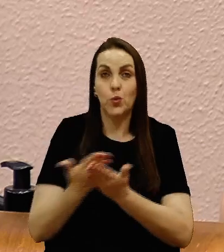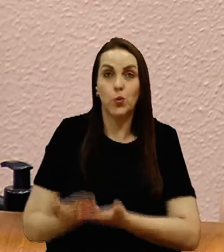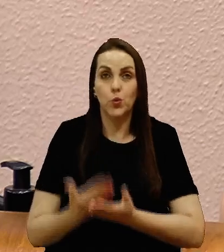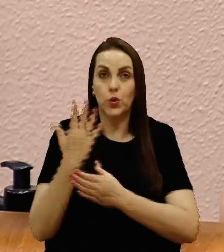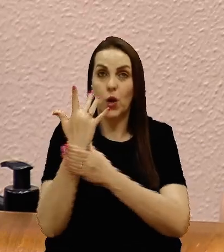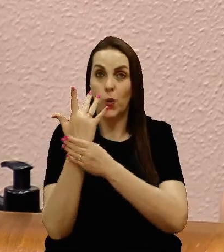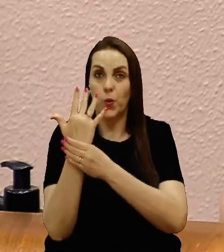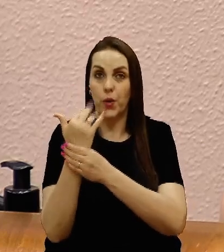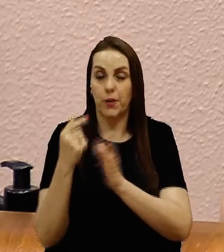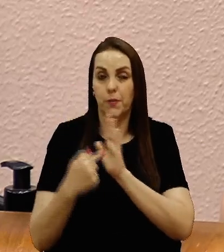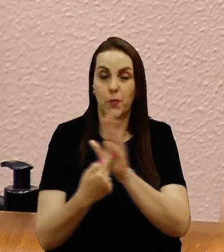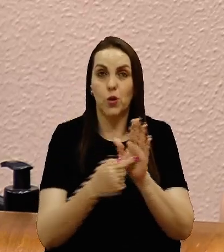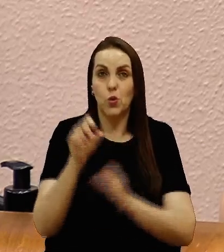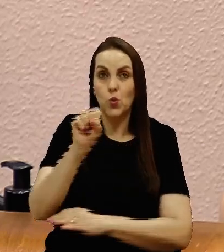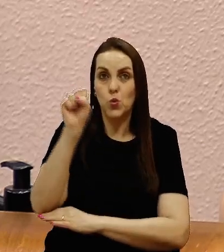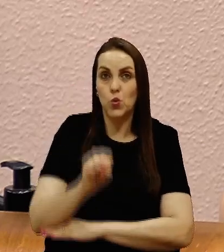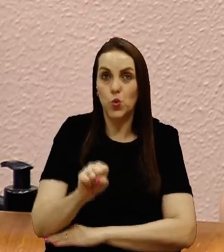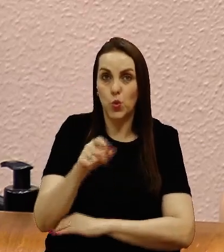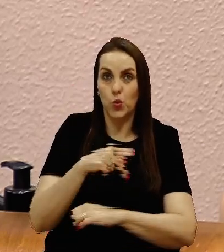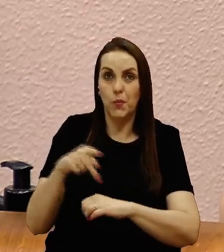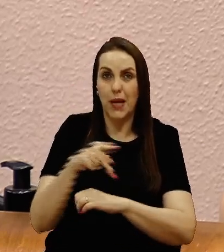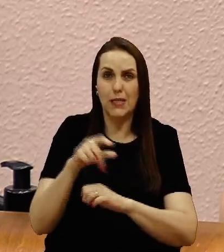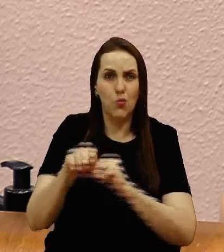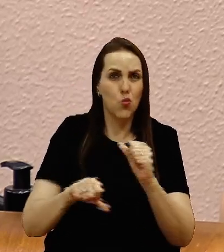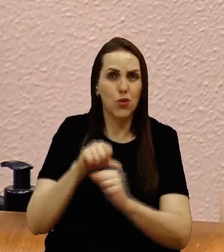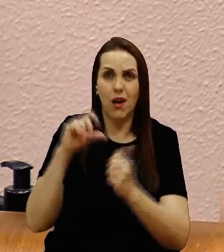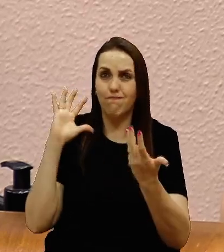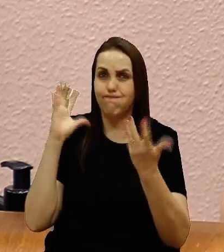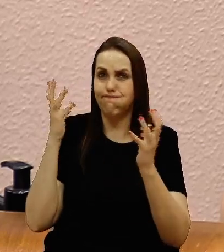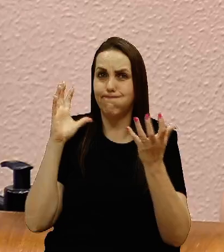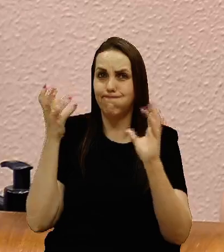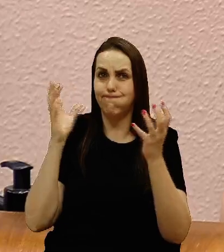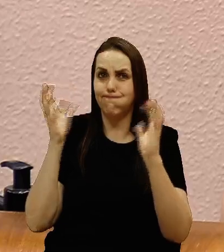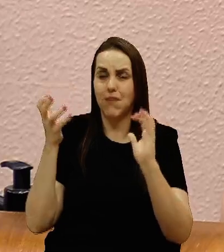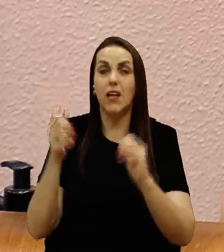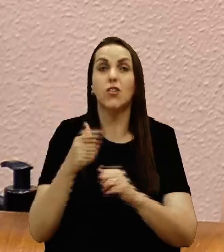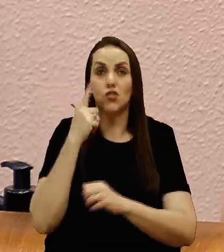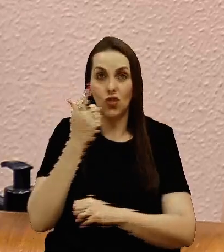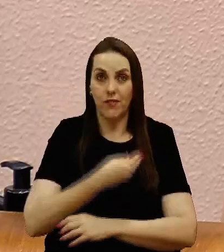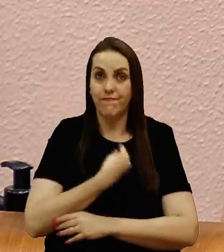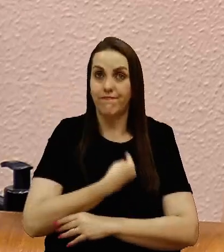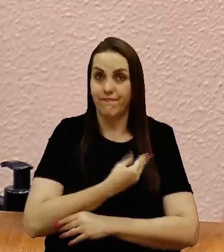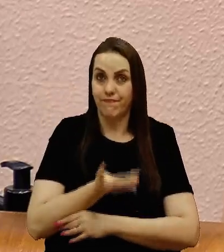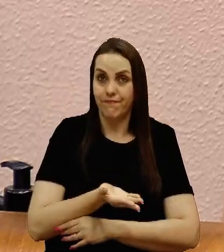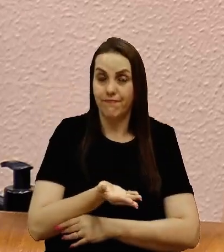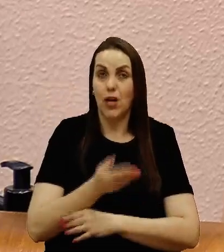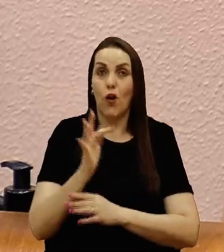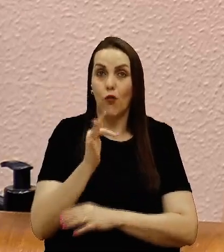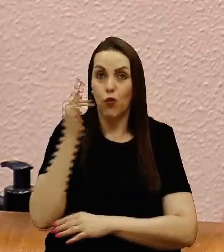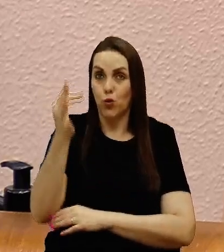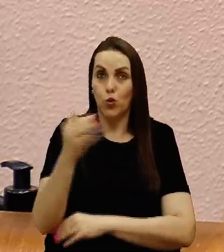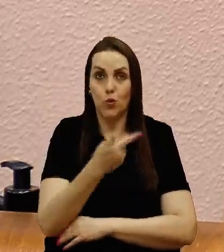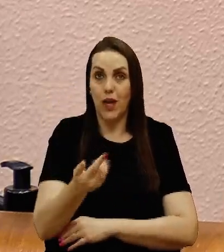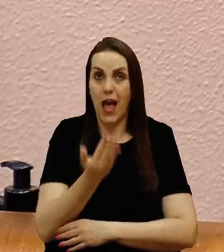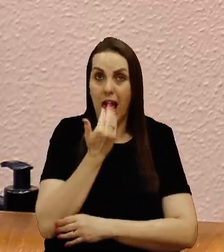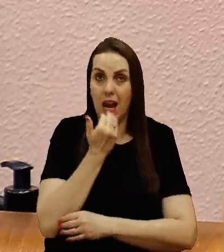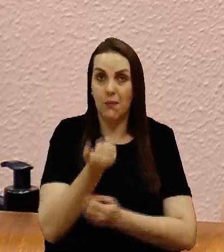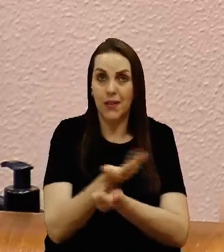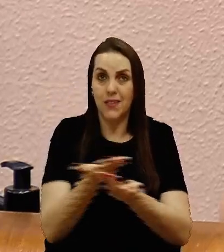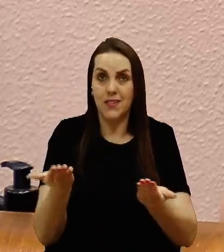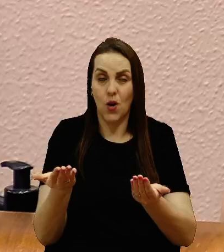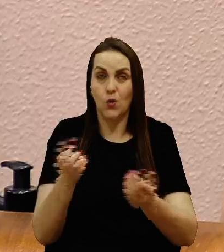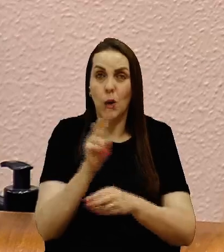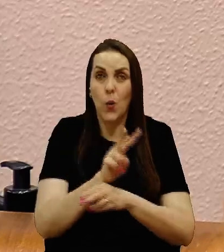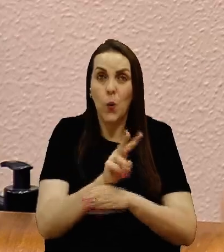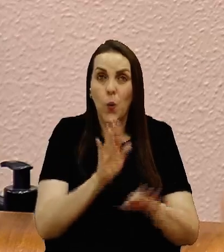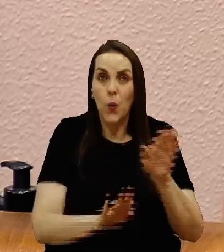viver muitas mudanças climáticas, né? A gente já está vendo isso, e agora, daqui a pouco, a gente não vai mais ter alimento na mesa se a gente não cuidar dos nossos pequenos agricultores.